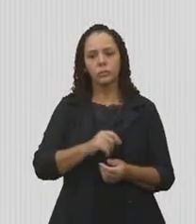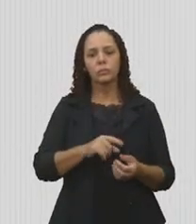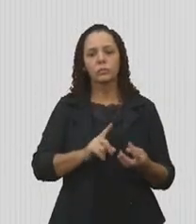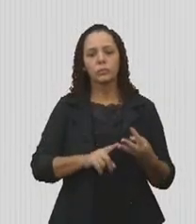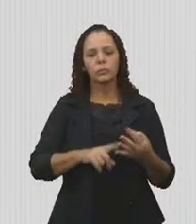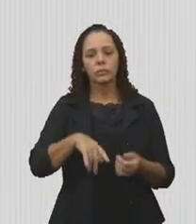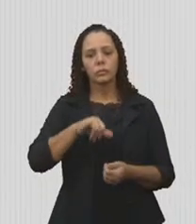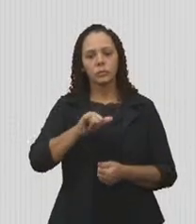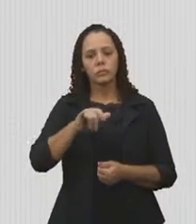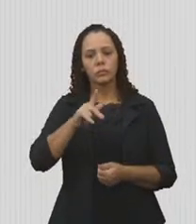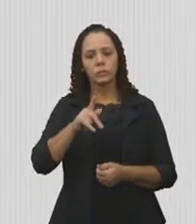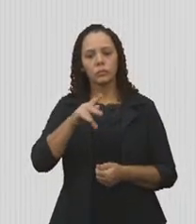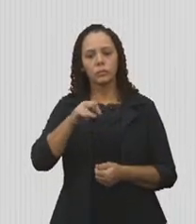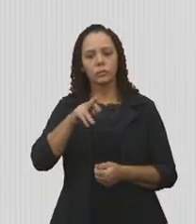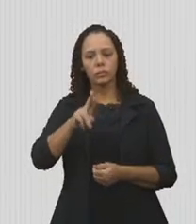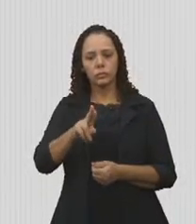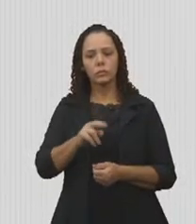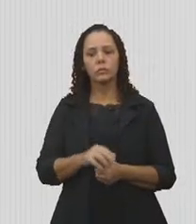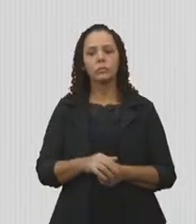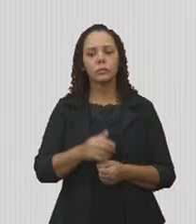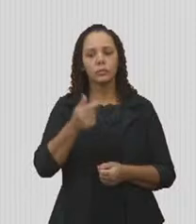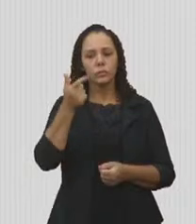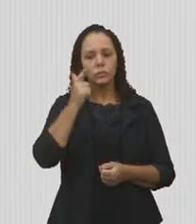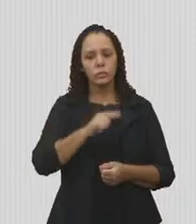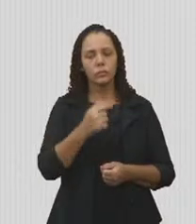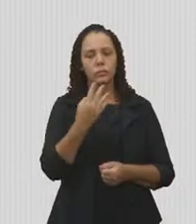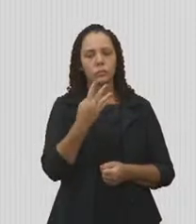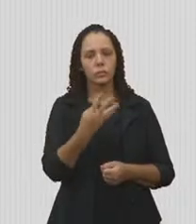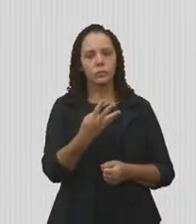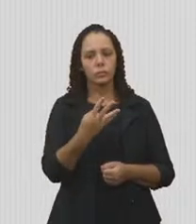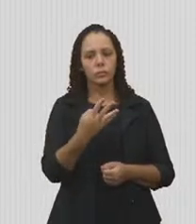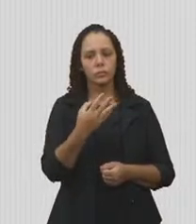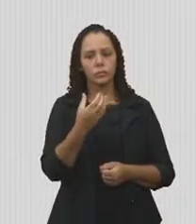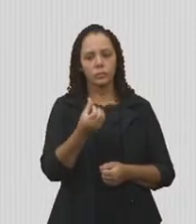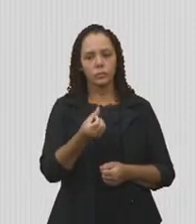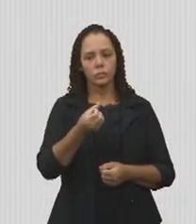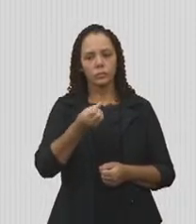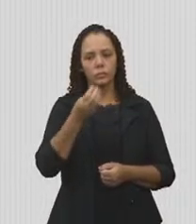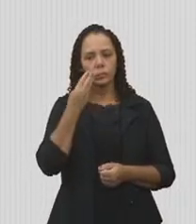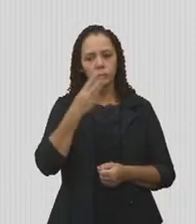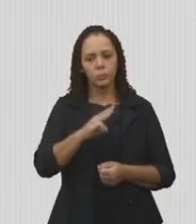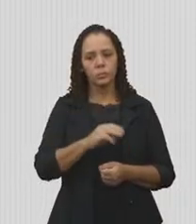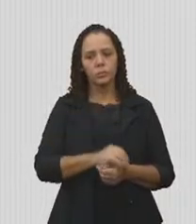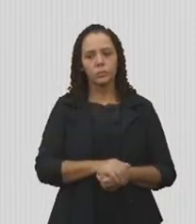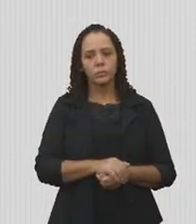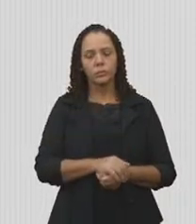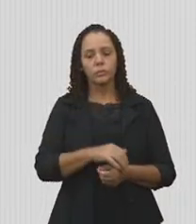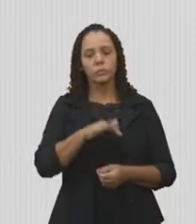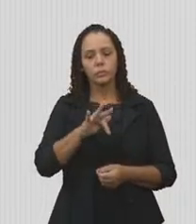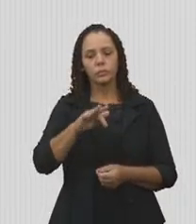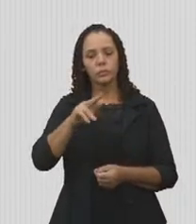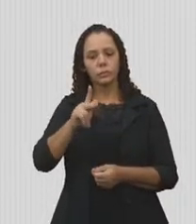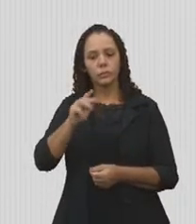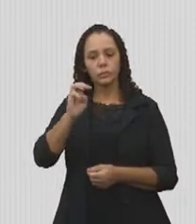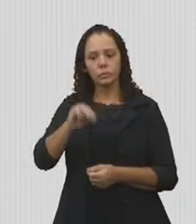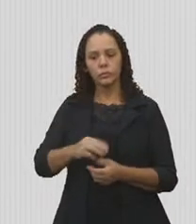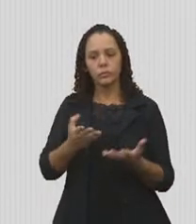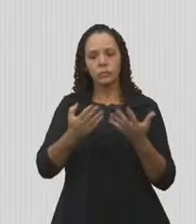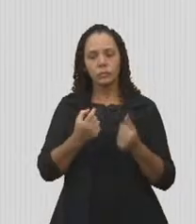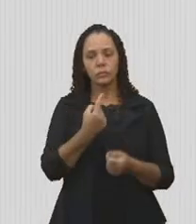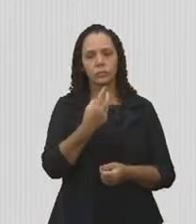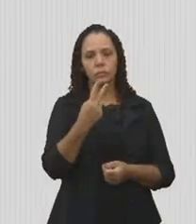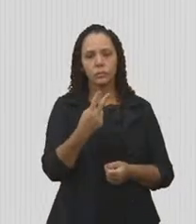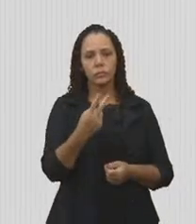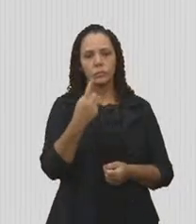previsto 88 e arrecadamos 46, 48%. O FPM, temos previsto